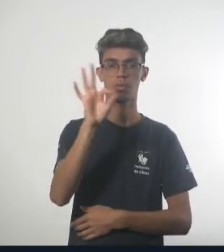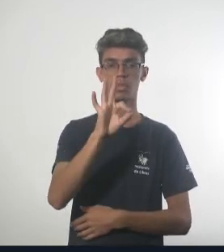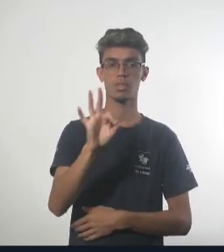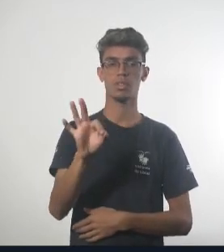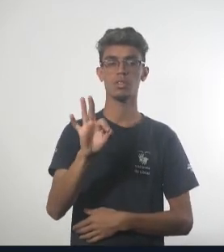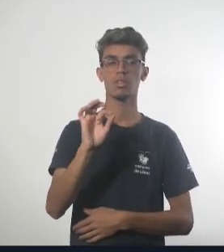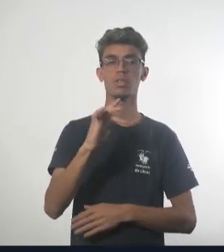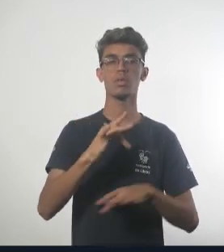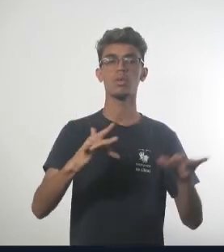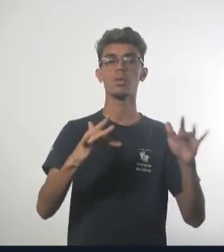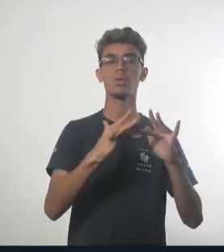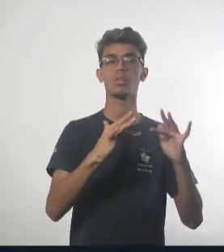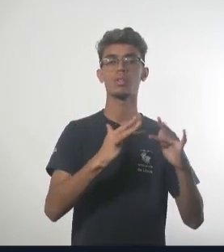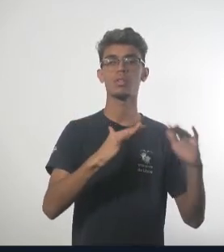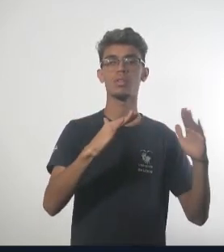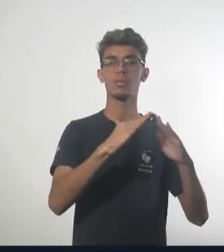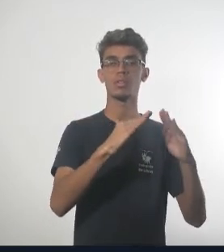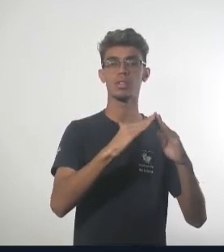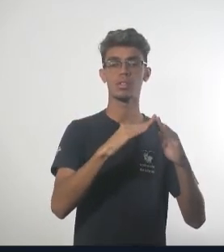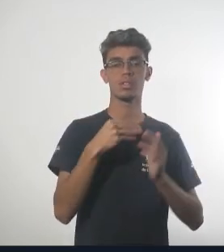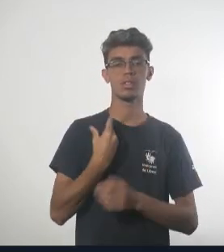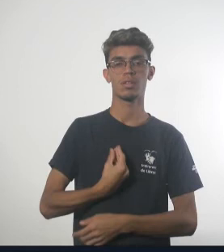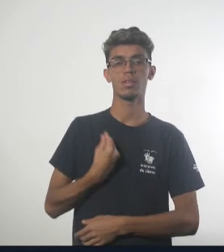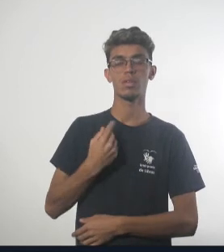mas que residiam em outro domicílio,